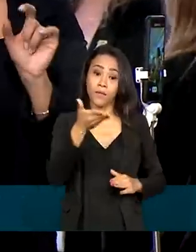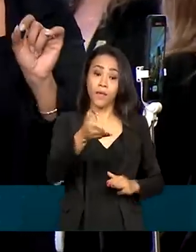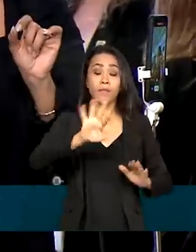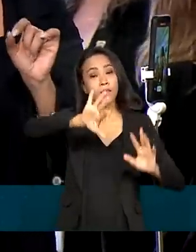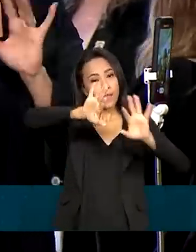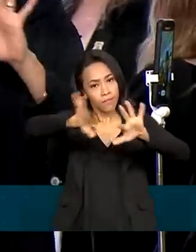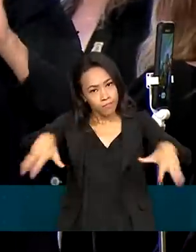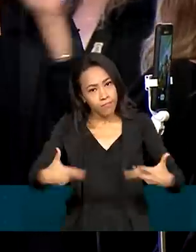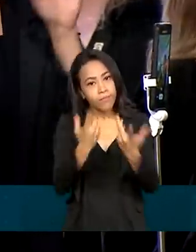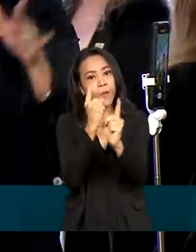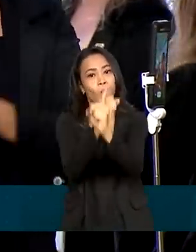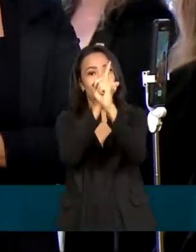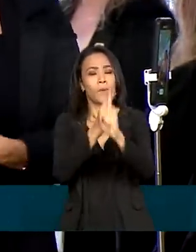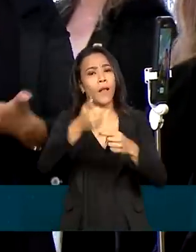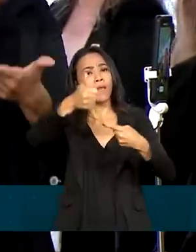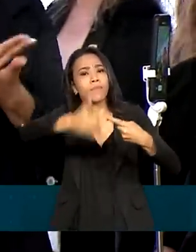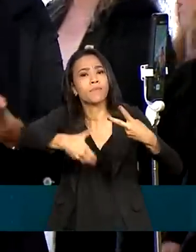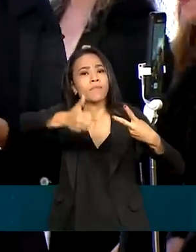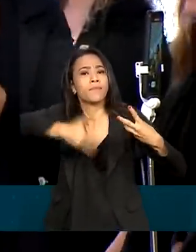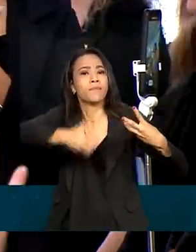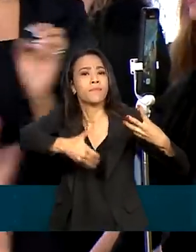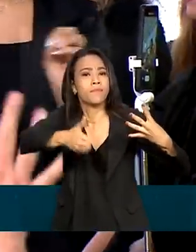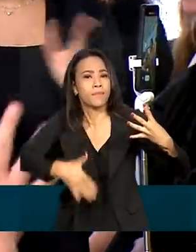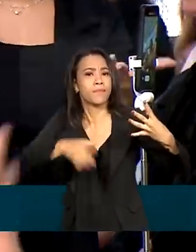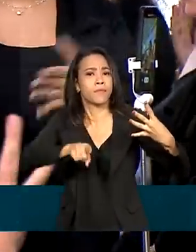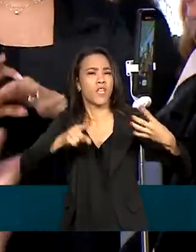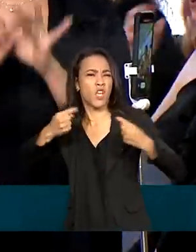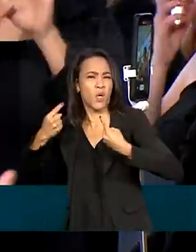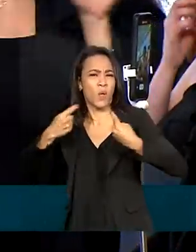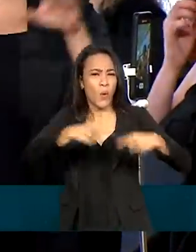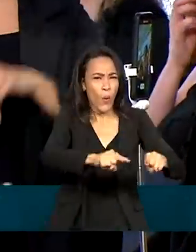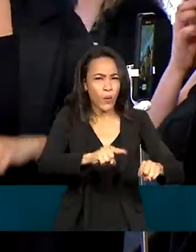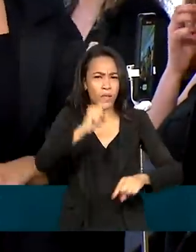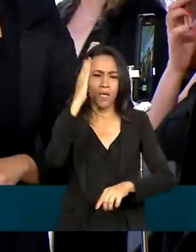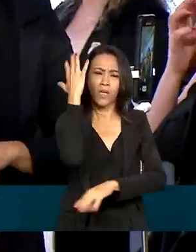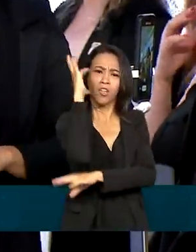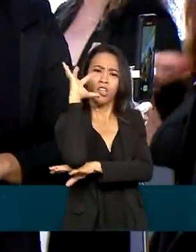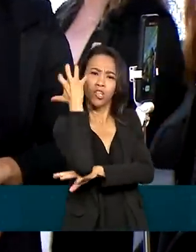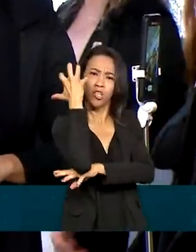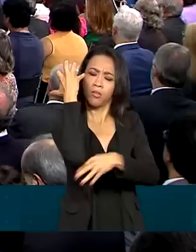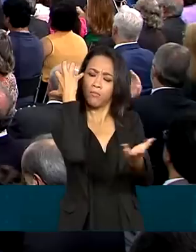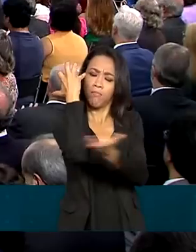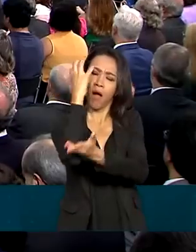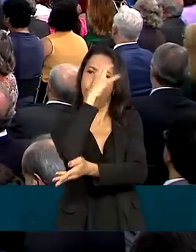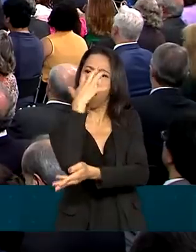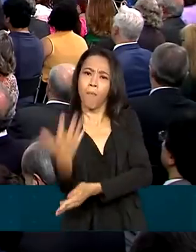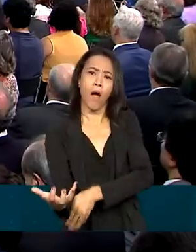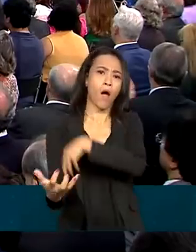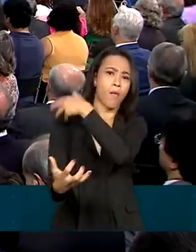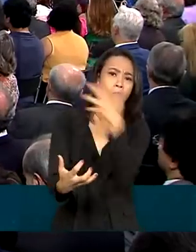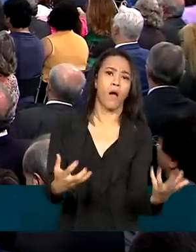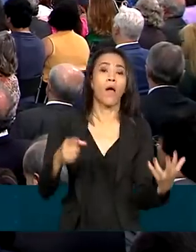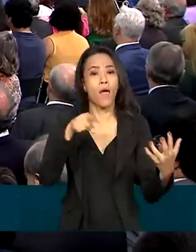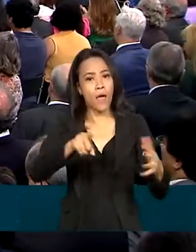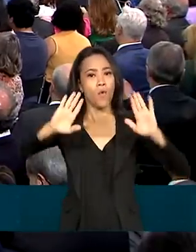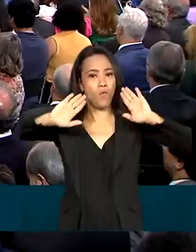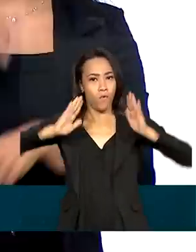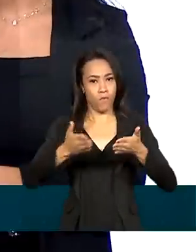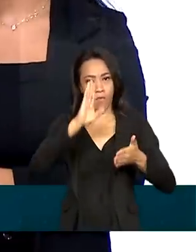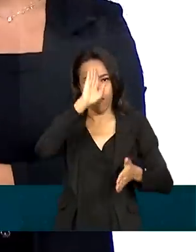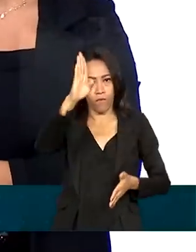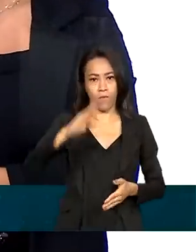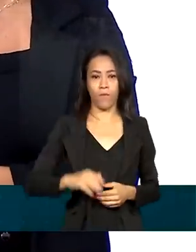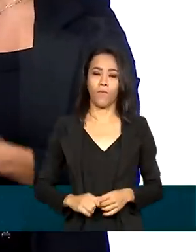cerimônia Marina Silva destacou que o combate ao desmatamento na Amazônia Legal é uma das agendas prioritárias